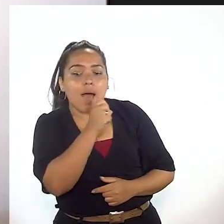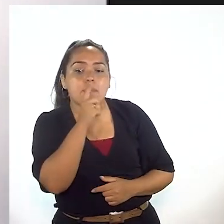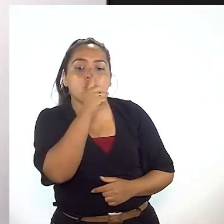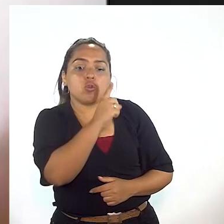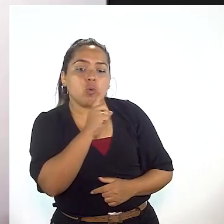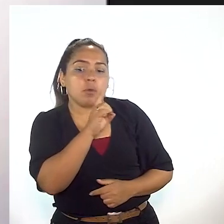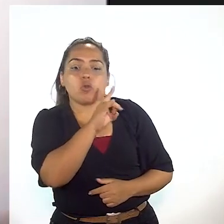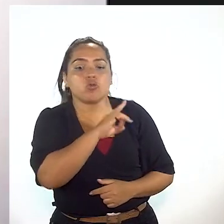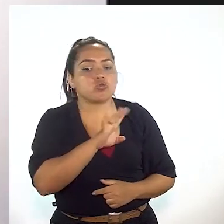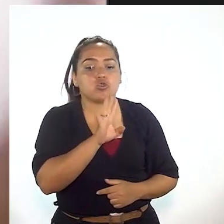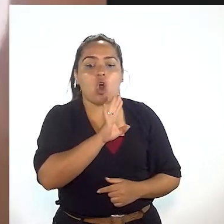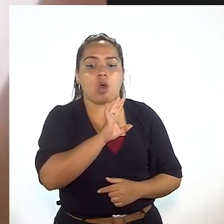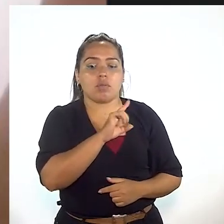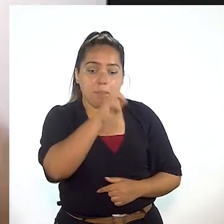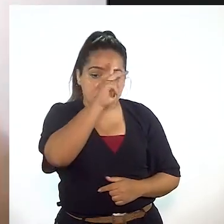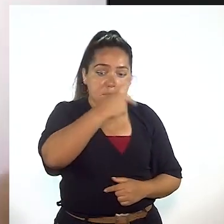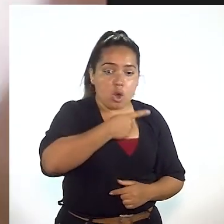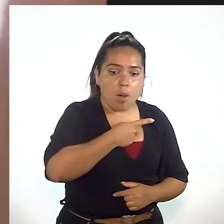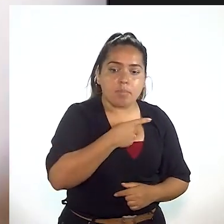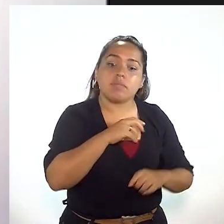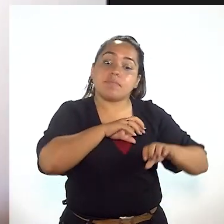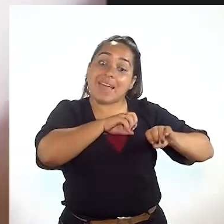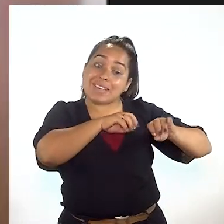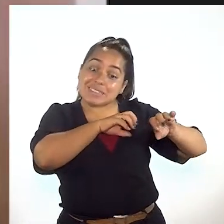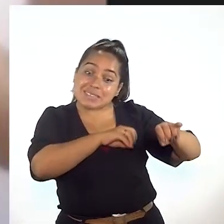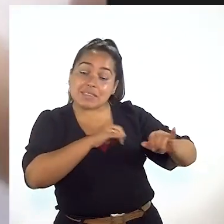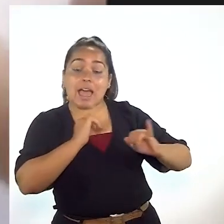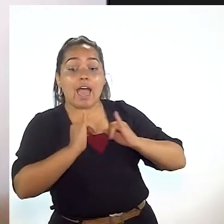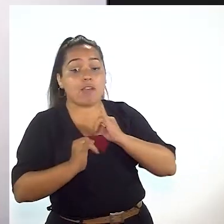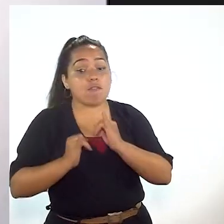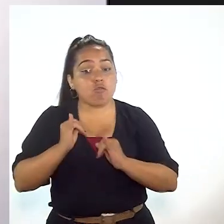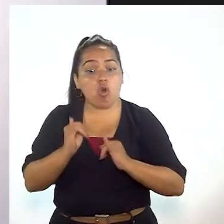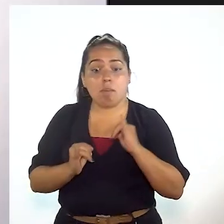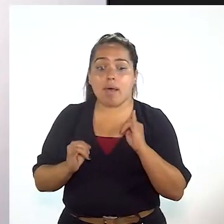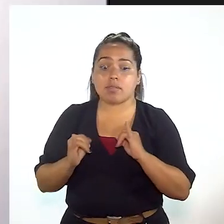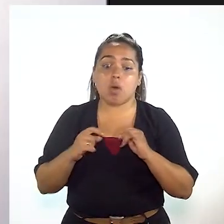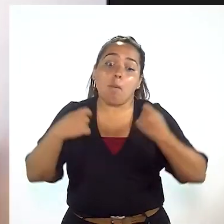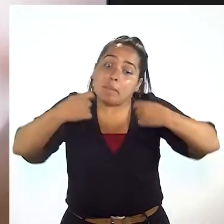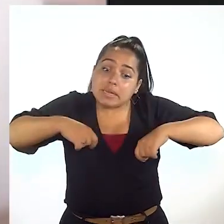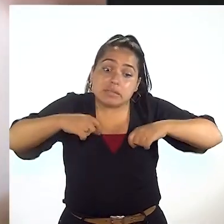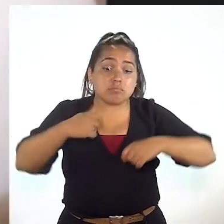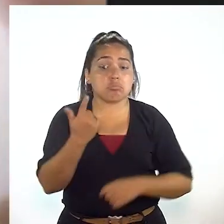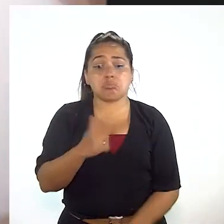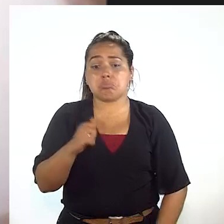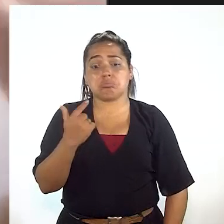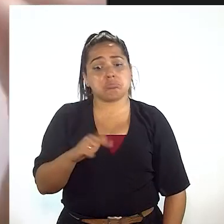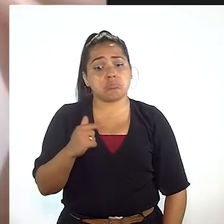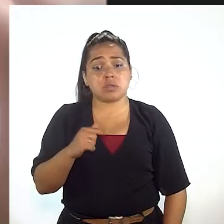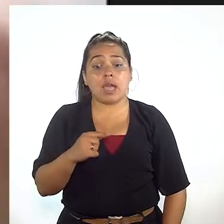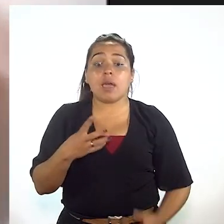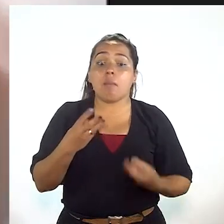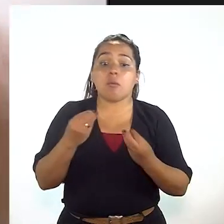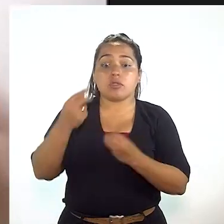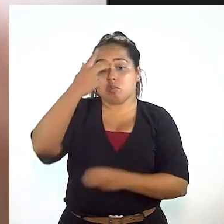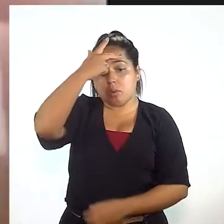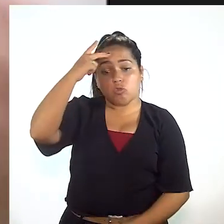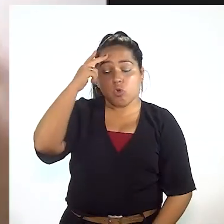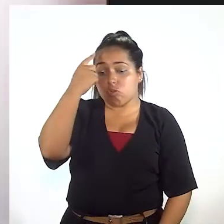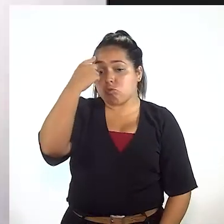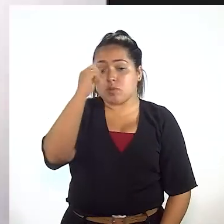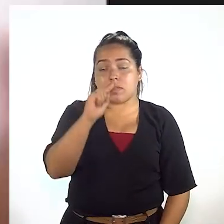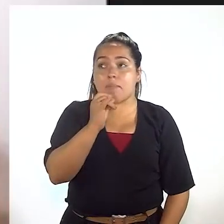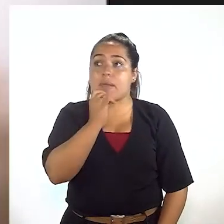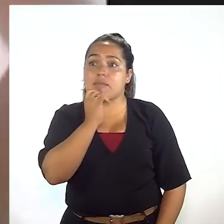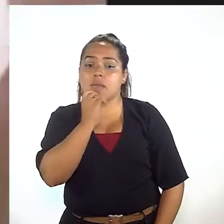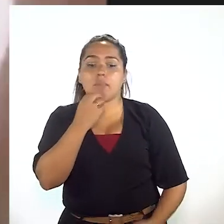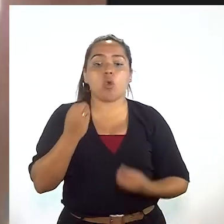gente, isso daí também pode ser levado, você faz uma planilha no Excel, como colocar suas finanças lá, ensinar esses dados de acesso que a gente